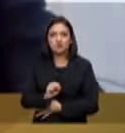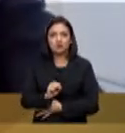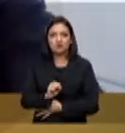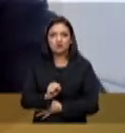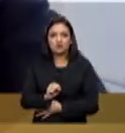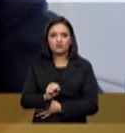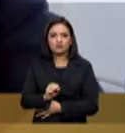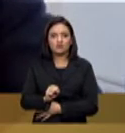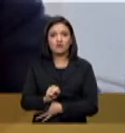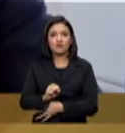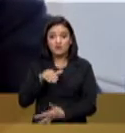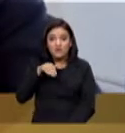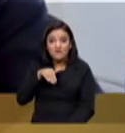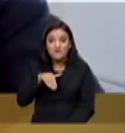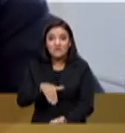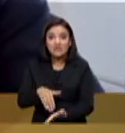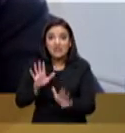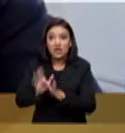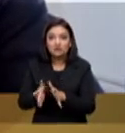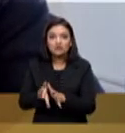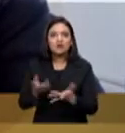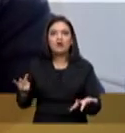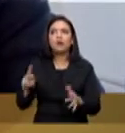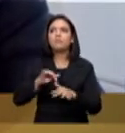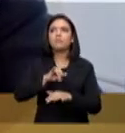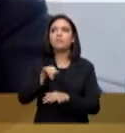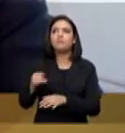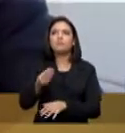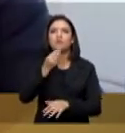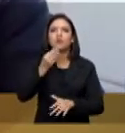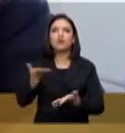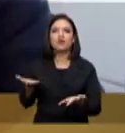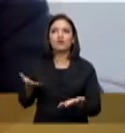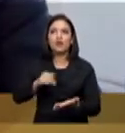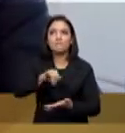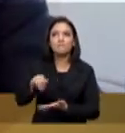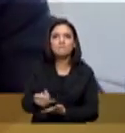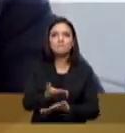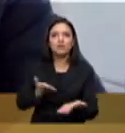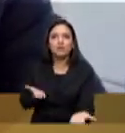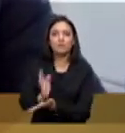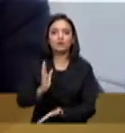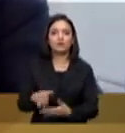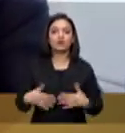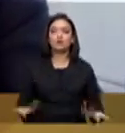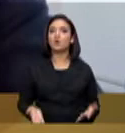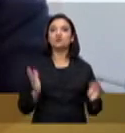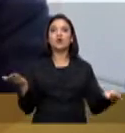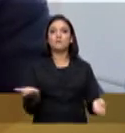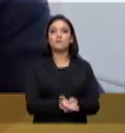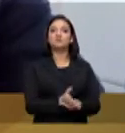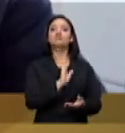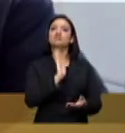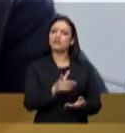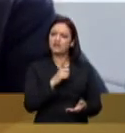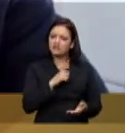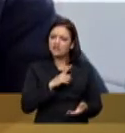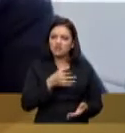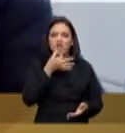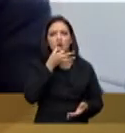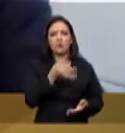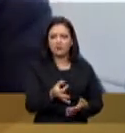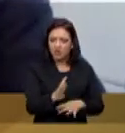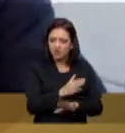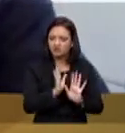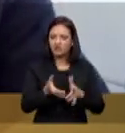estava pautada, quando esta ação, portanto, já tinha sido iniciada, já tinha parecer, já tinha opinião pela